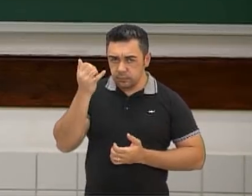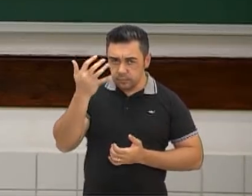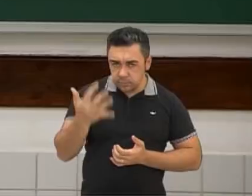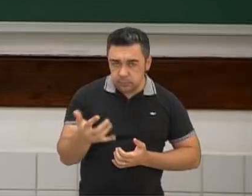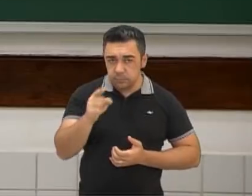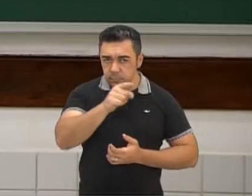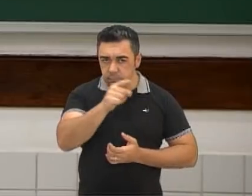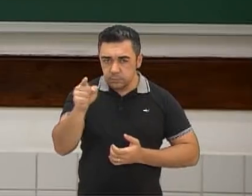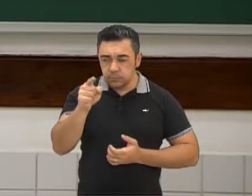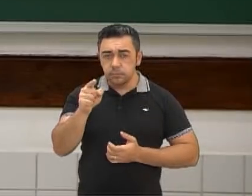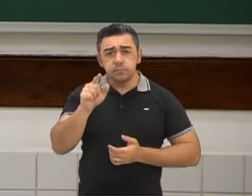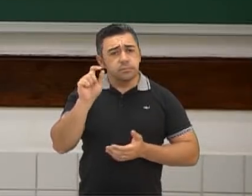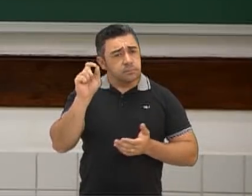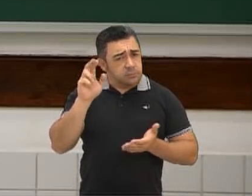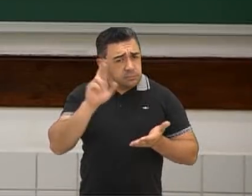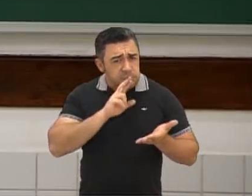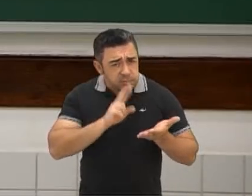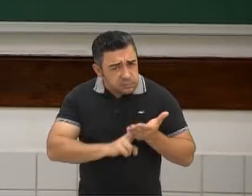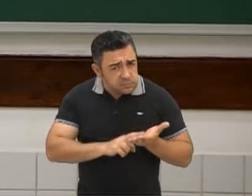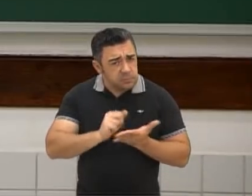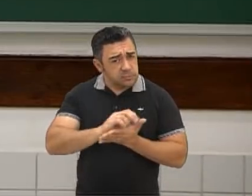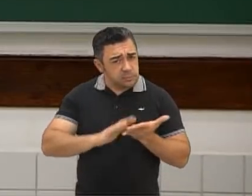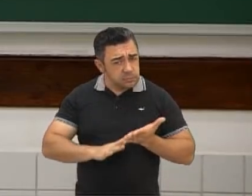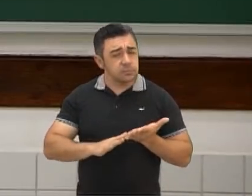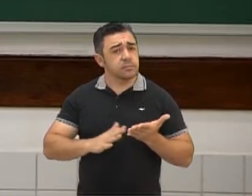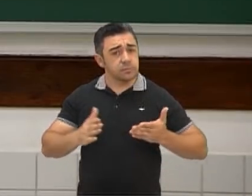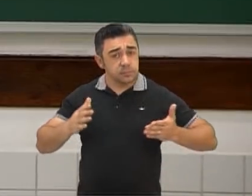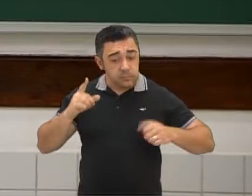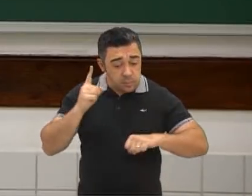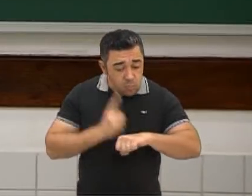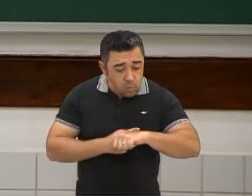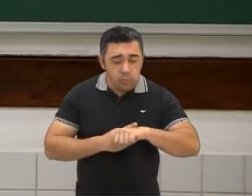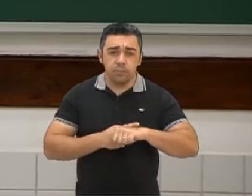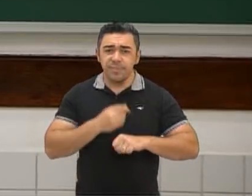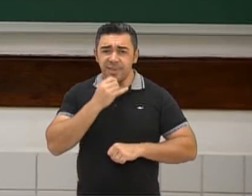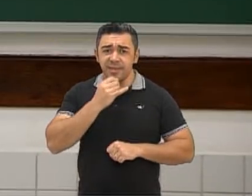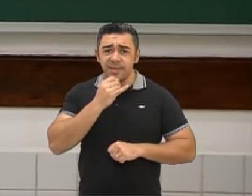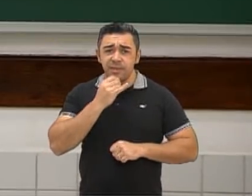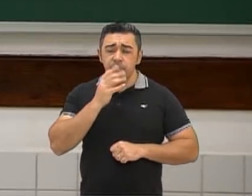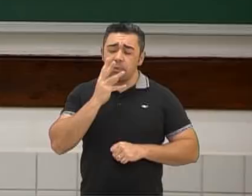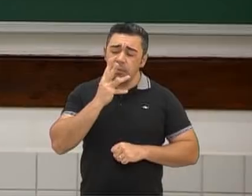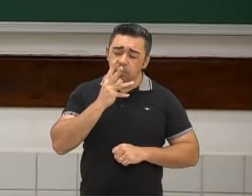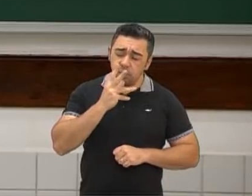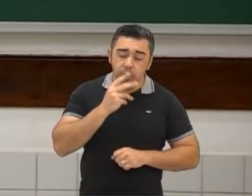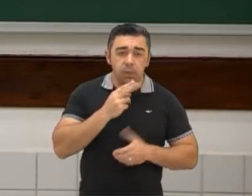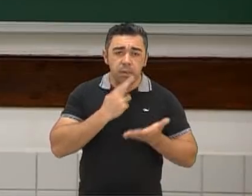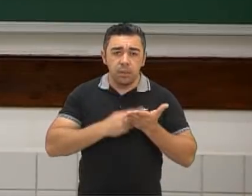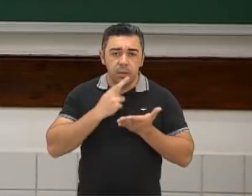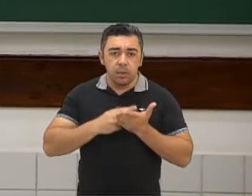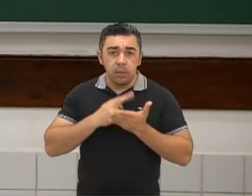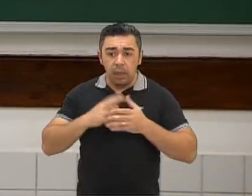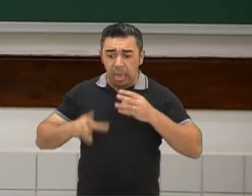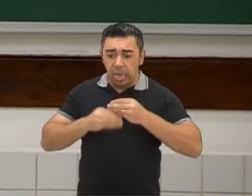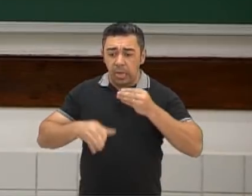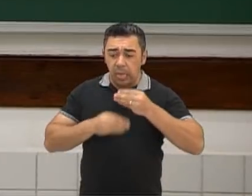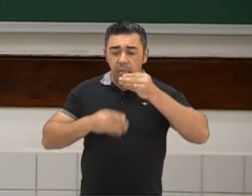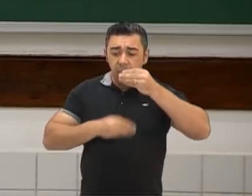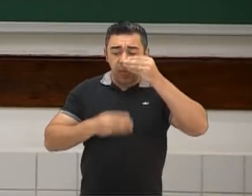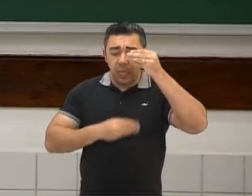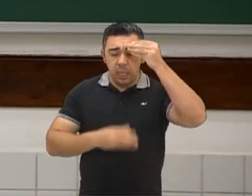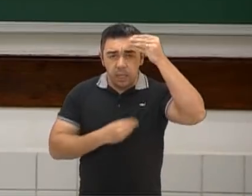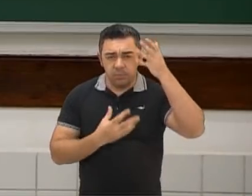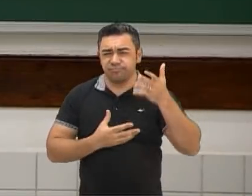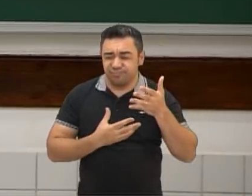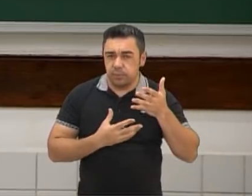as atividades no mesmo dia, assim você não vai ficar acumulando muito trabalho para fazer.